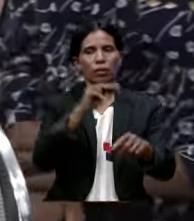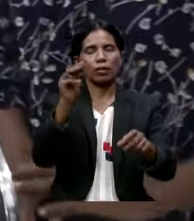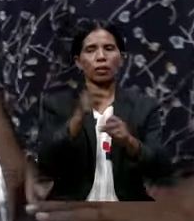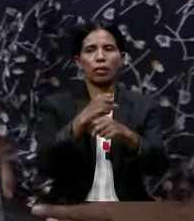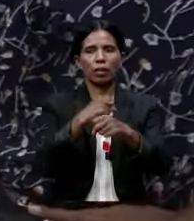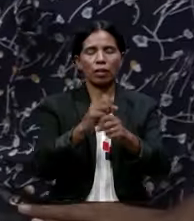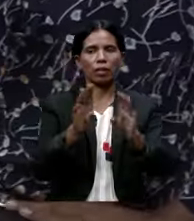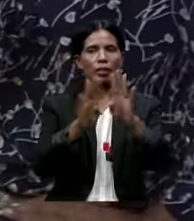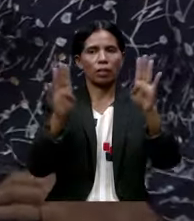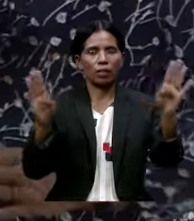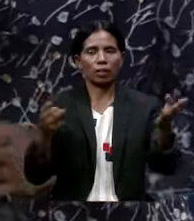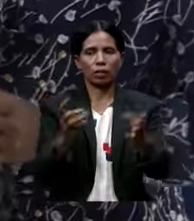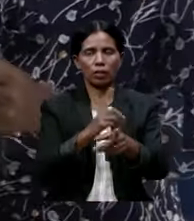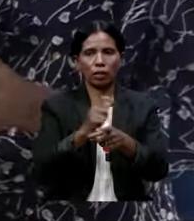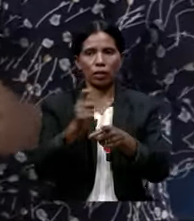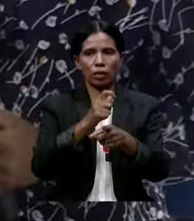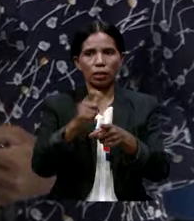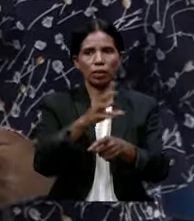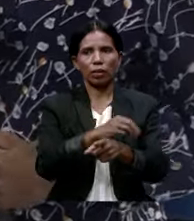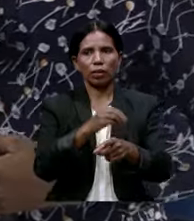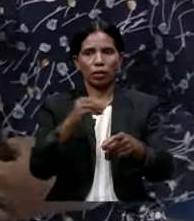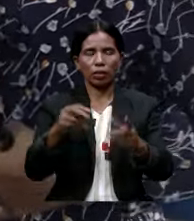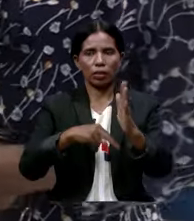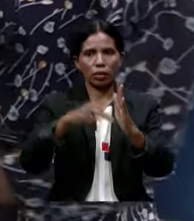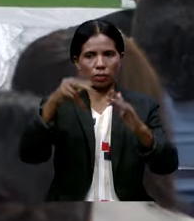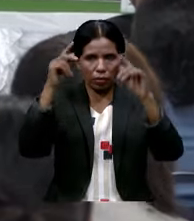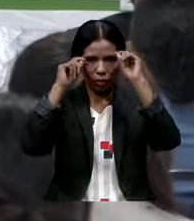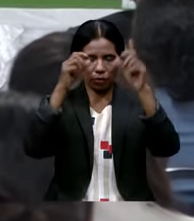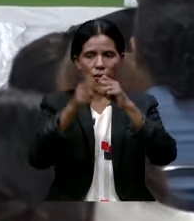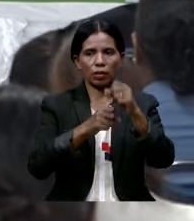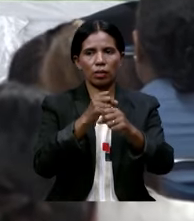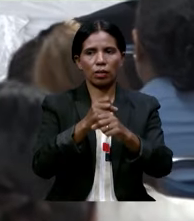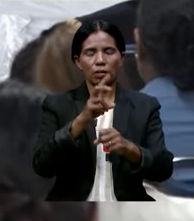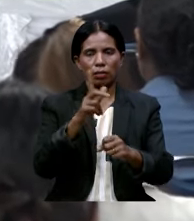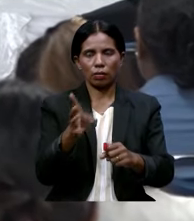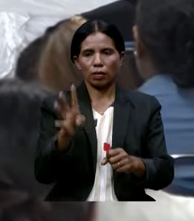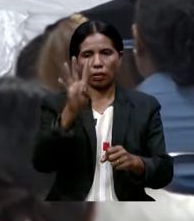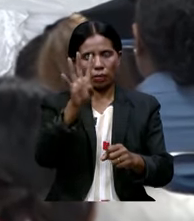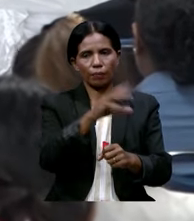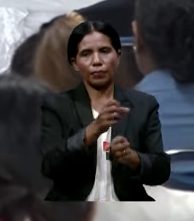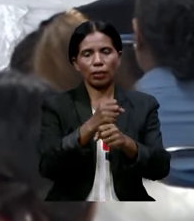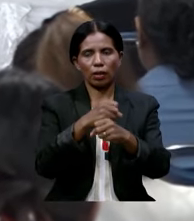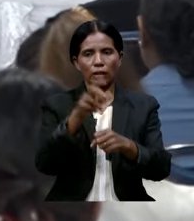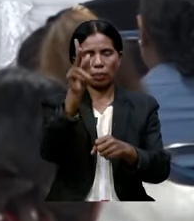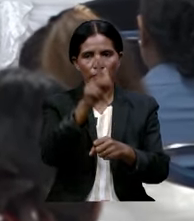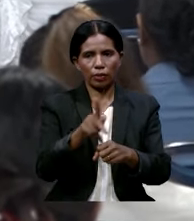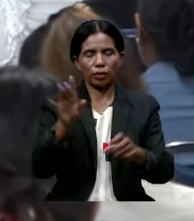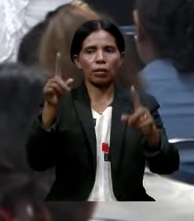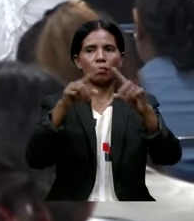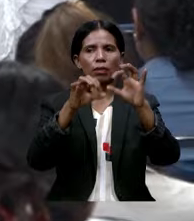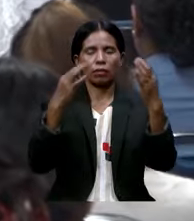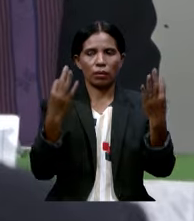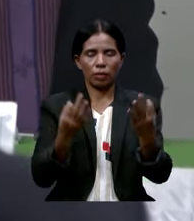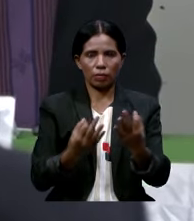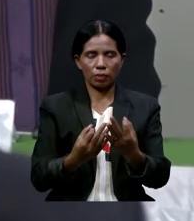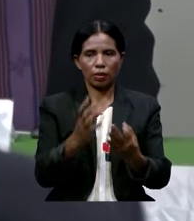una abertura ba treinamento pesquisa padrão nível Timor-Leste tina Rihun Rua Runulu Resinhat, ori halo pesquisa ba família Rihunhito